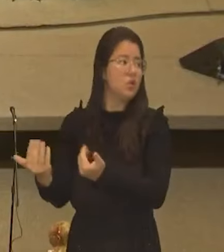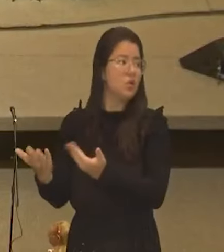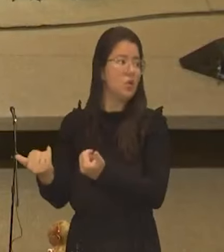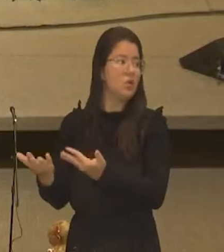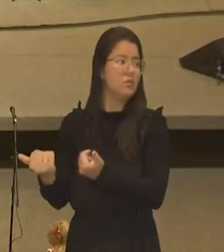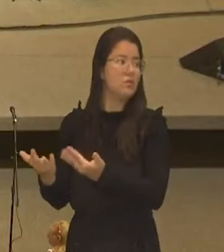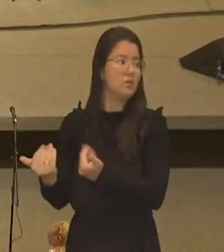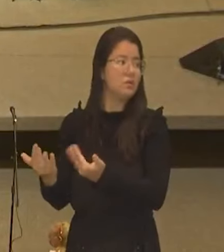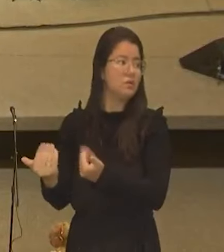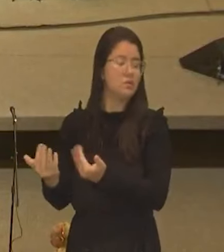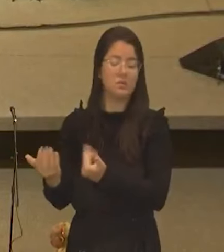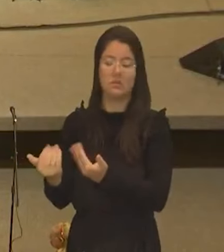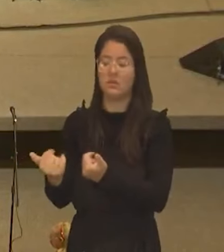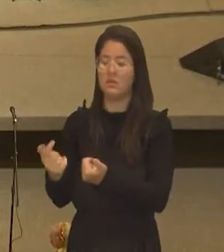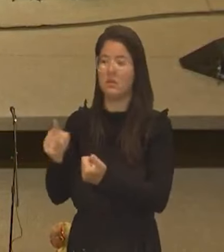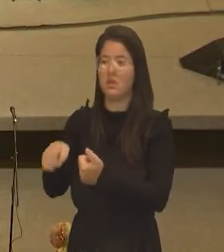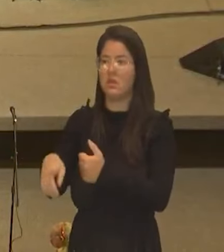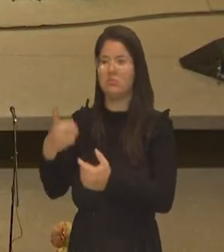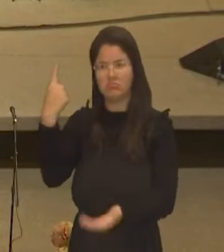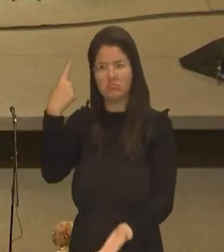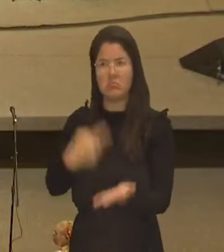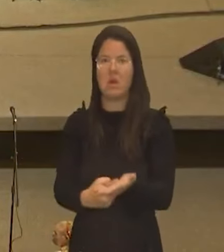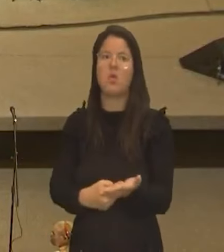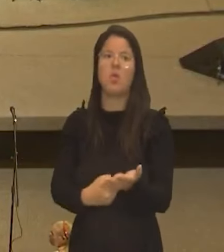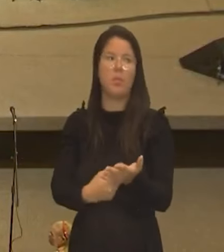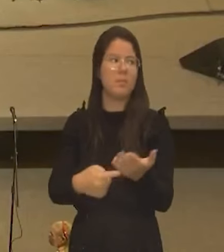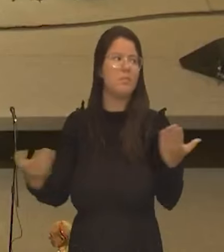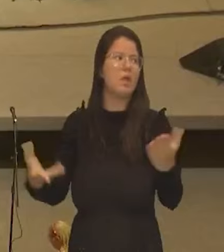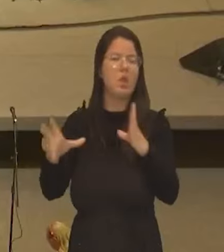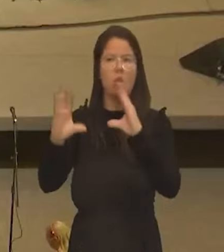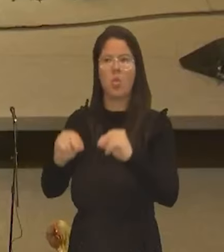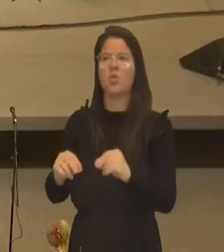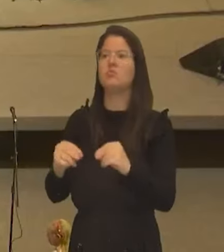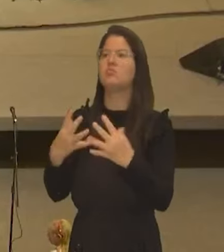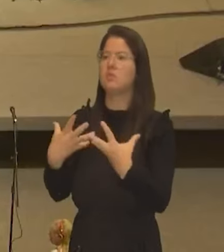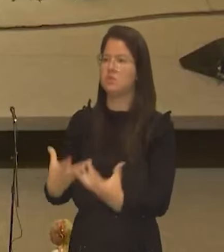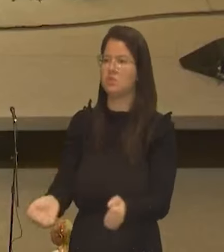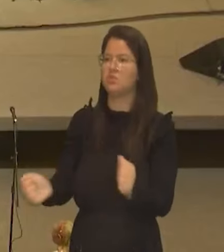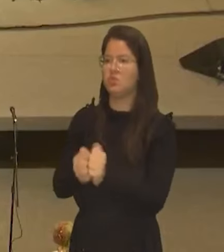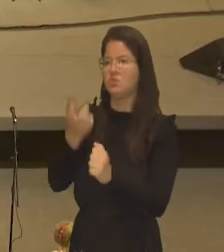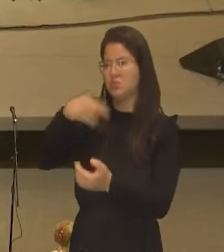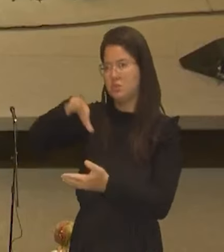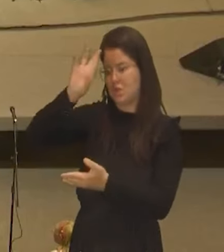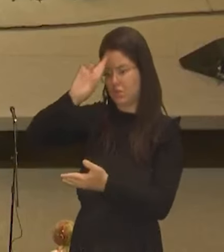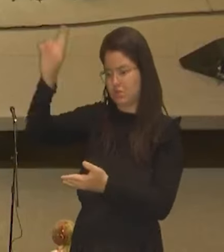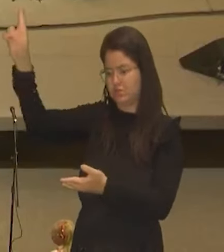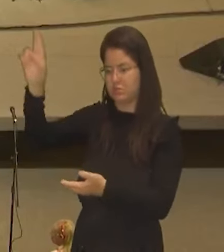selando assim esse compromisso que ele nessa noite assume com o Senhor.